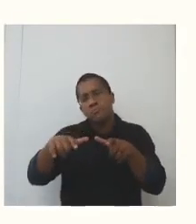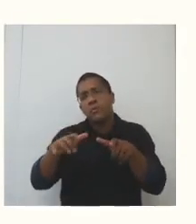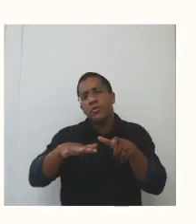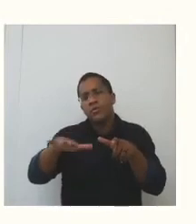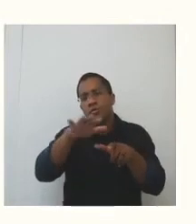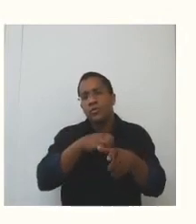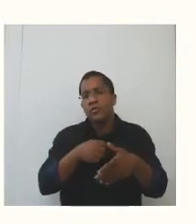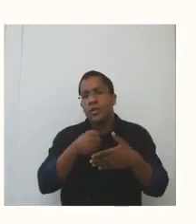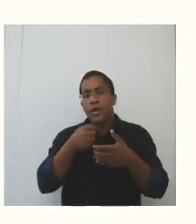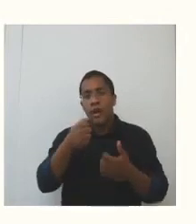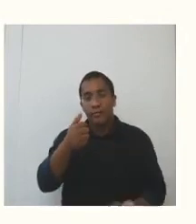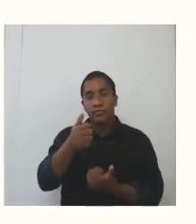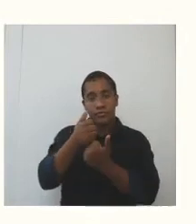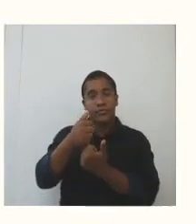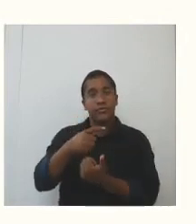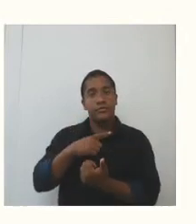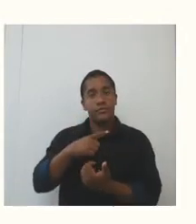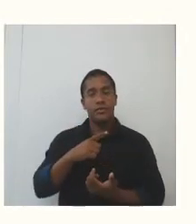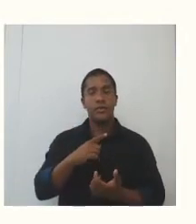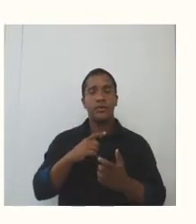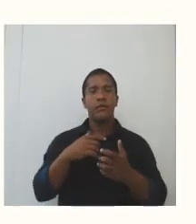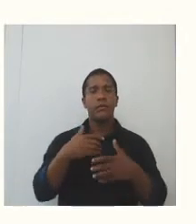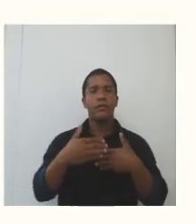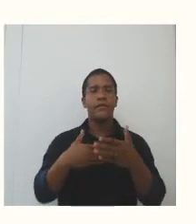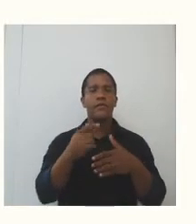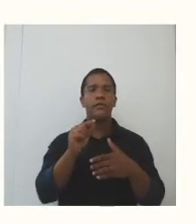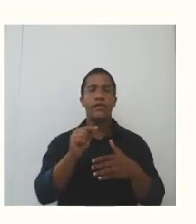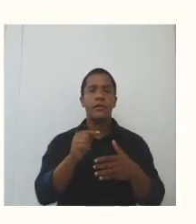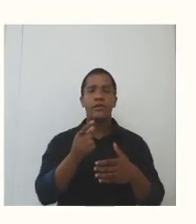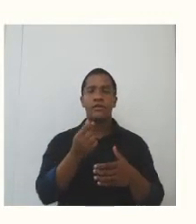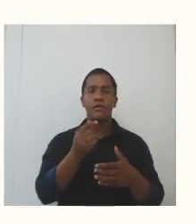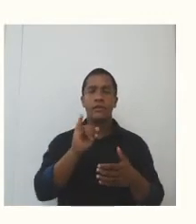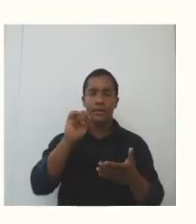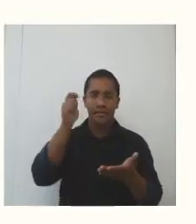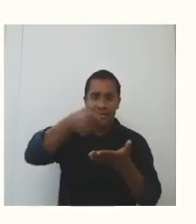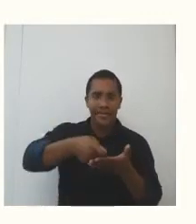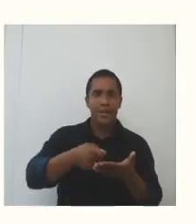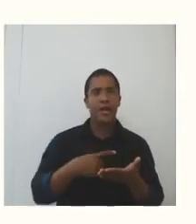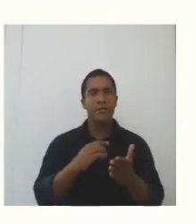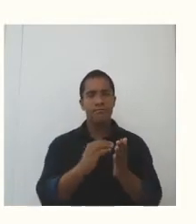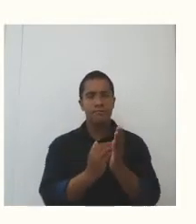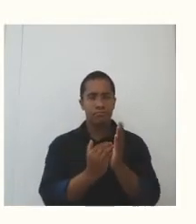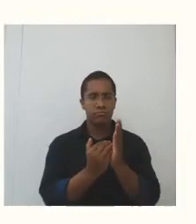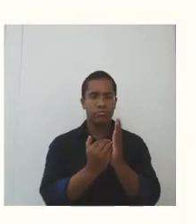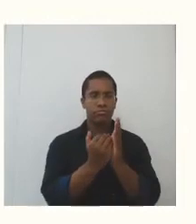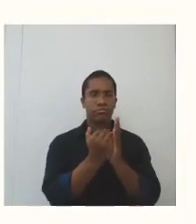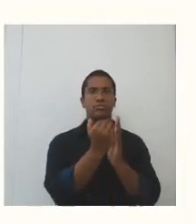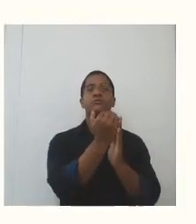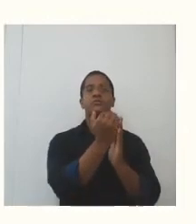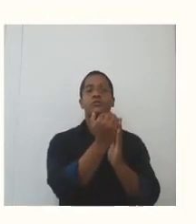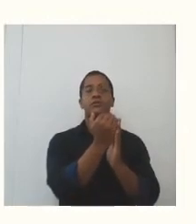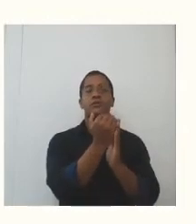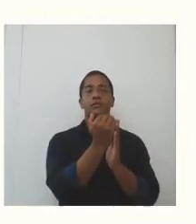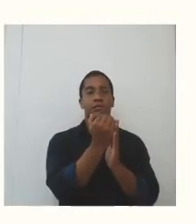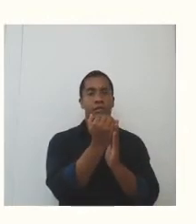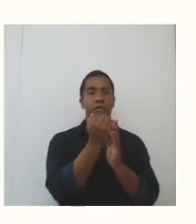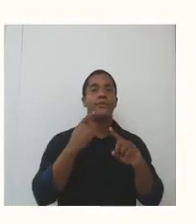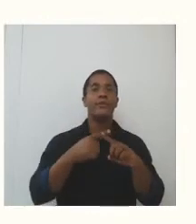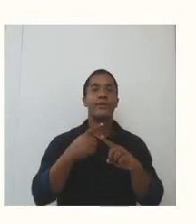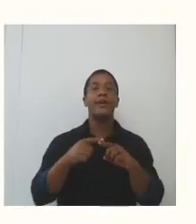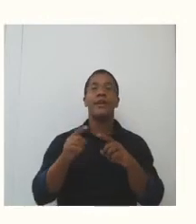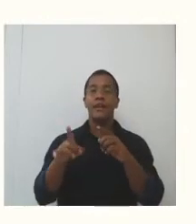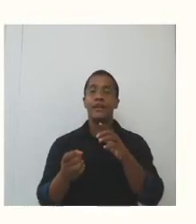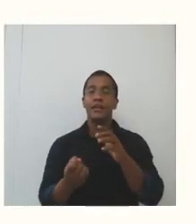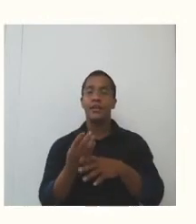aí vamos ter o seguinte, o aumento dos impostos assustadoramente para manter as cortes dentro do